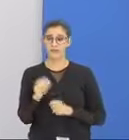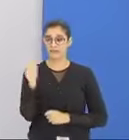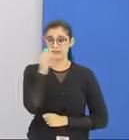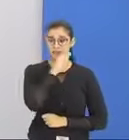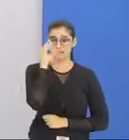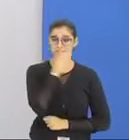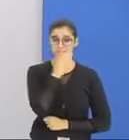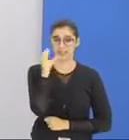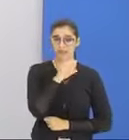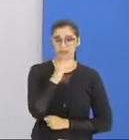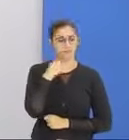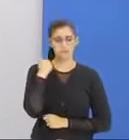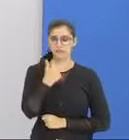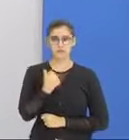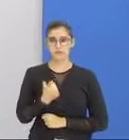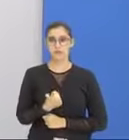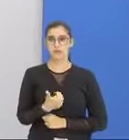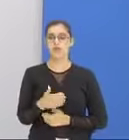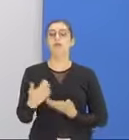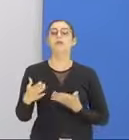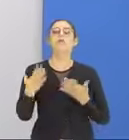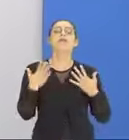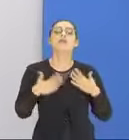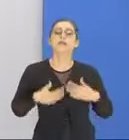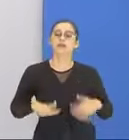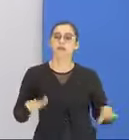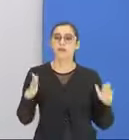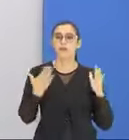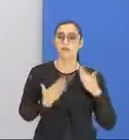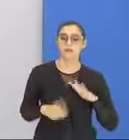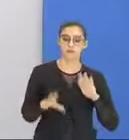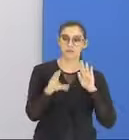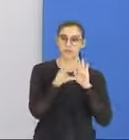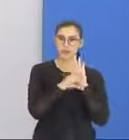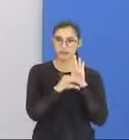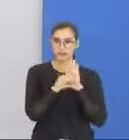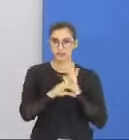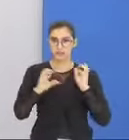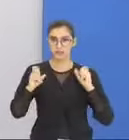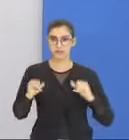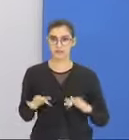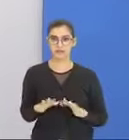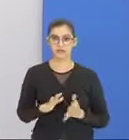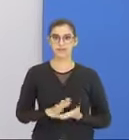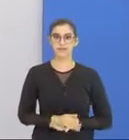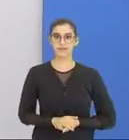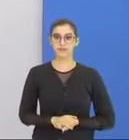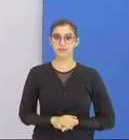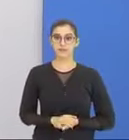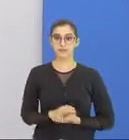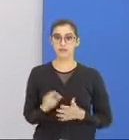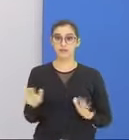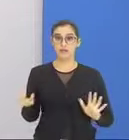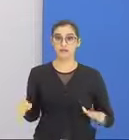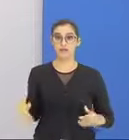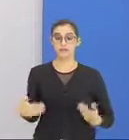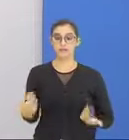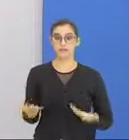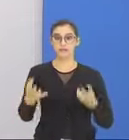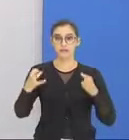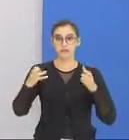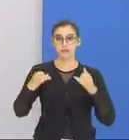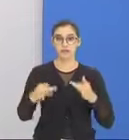Então a gente vai com calma, vamos conceituando, falando, tudinho. Daqui a pouco eu vou para a cartela, tá? Quando eu falo a